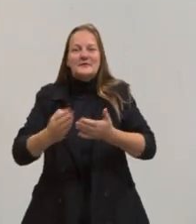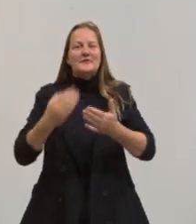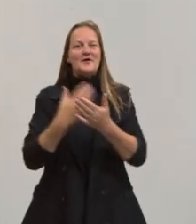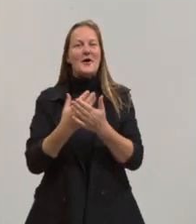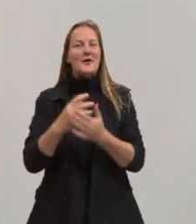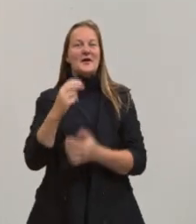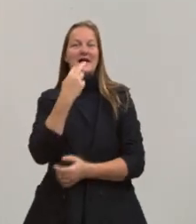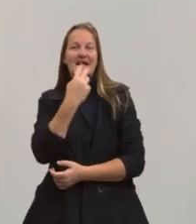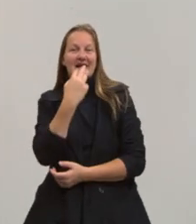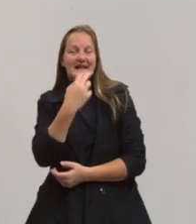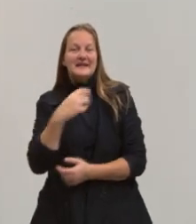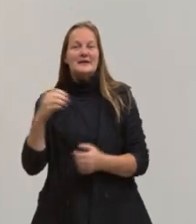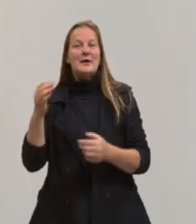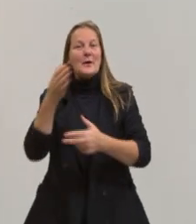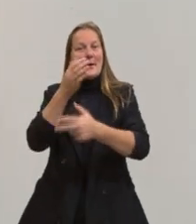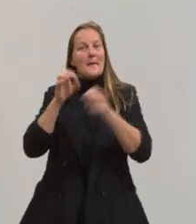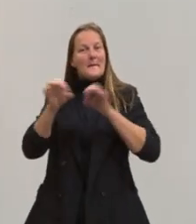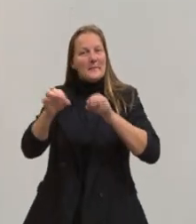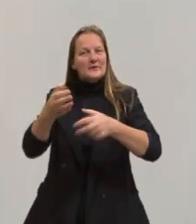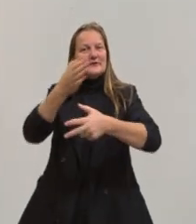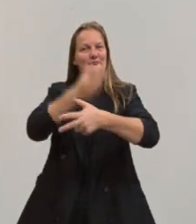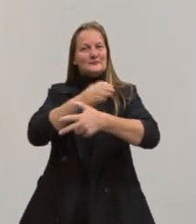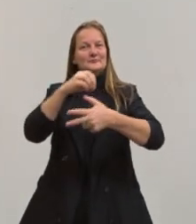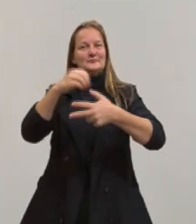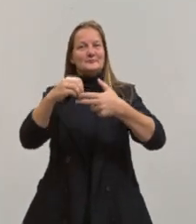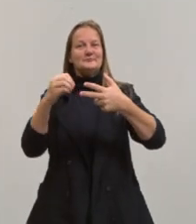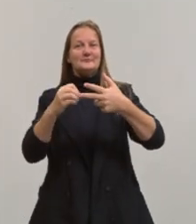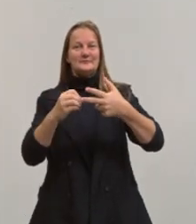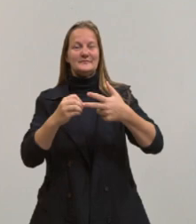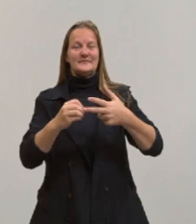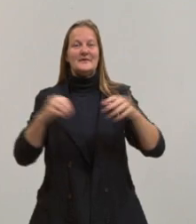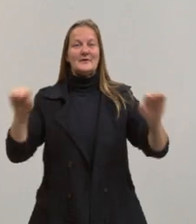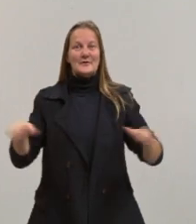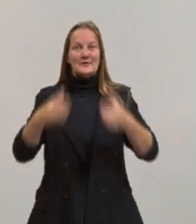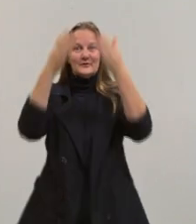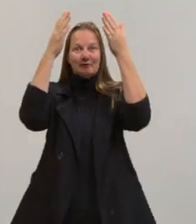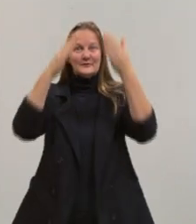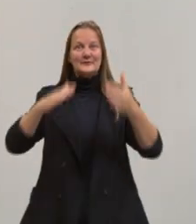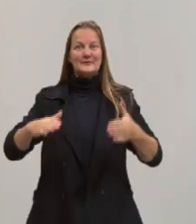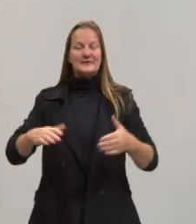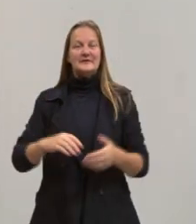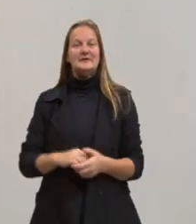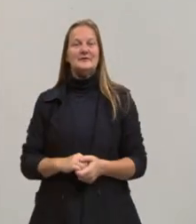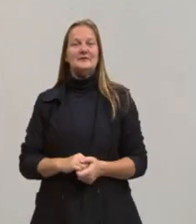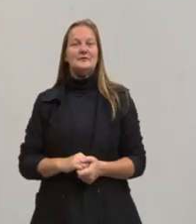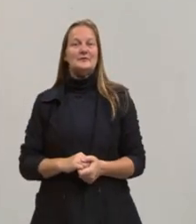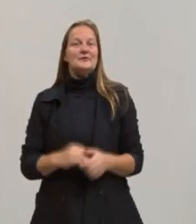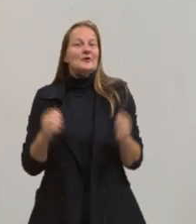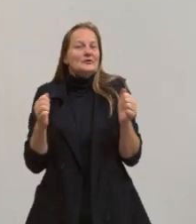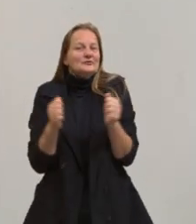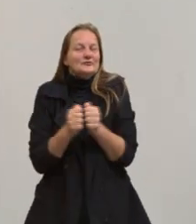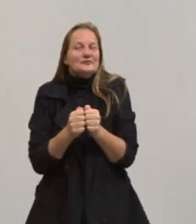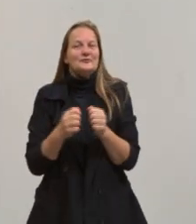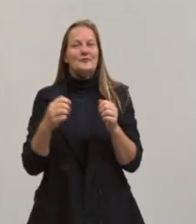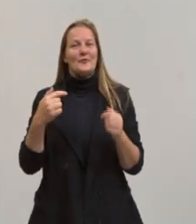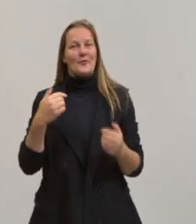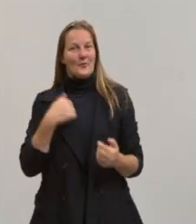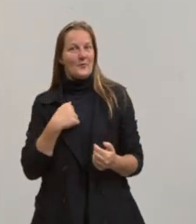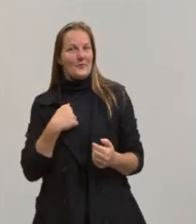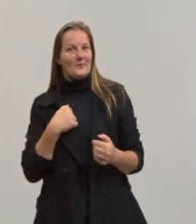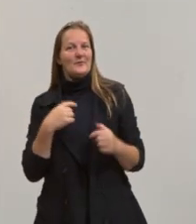nossa aulas de inglês para o projeto pré-enem da Seduc e juntamente comigo